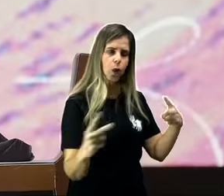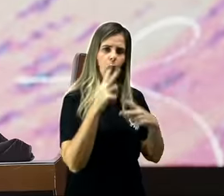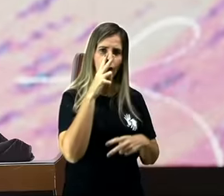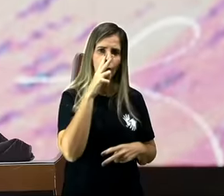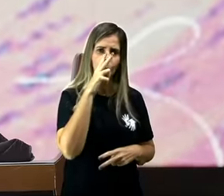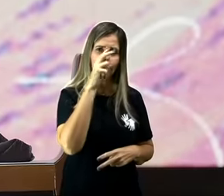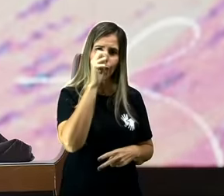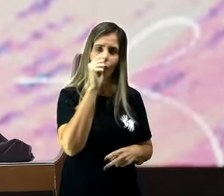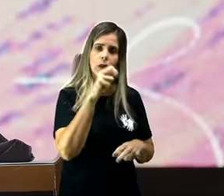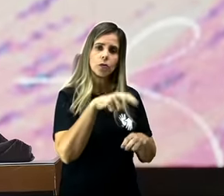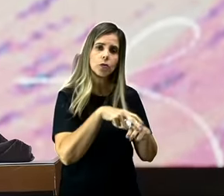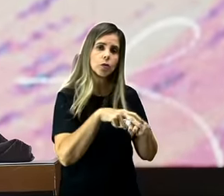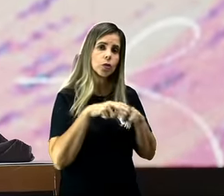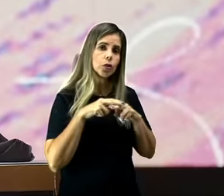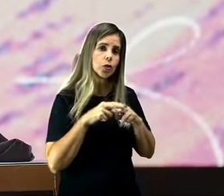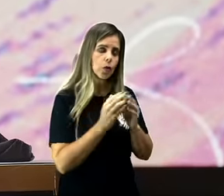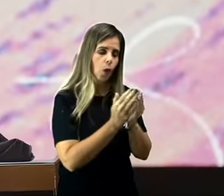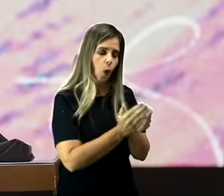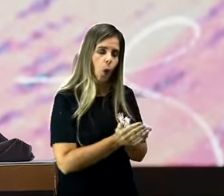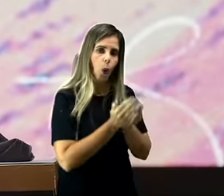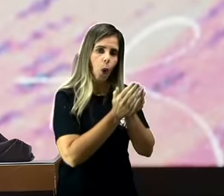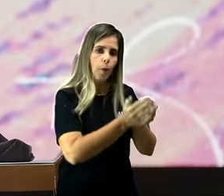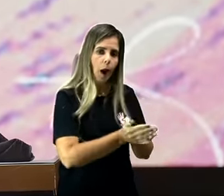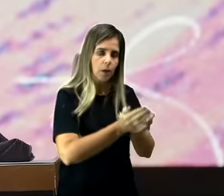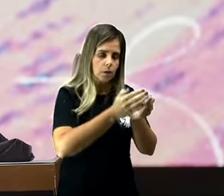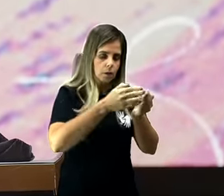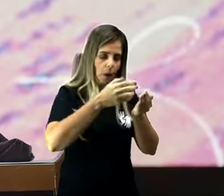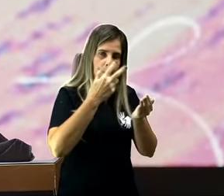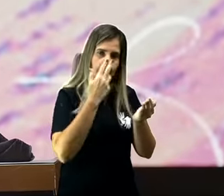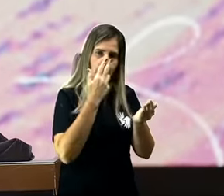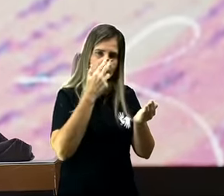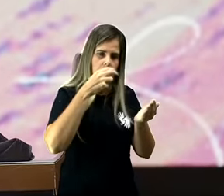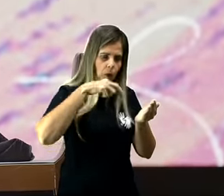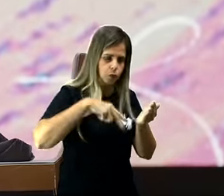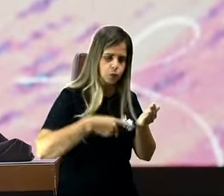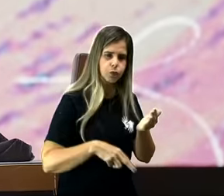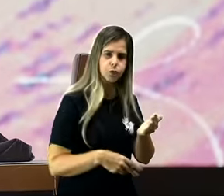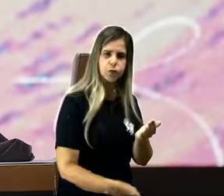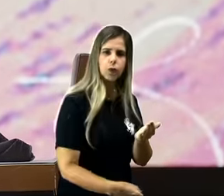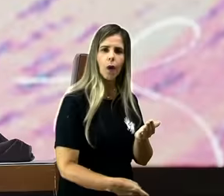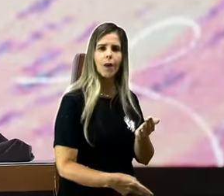dá, toda nova estação na sua vida, você vai encontrar um novo opositor.